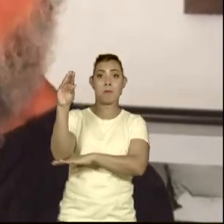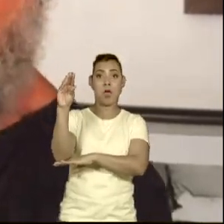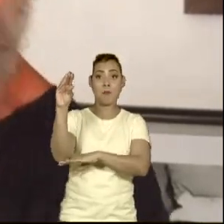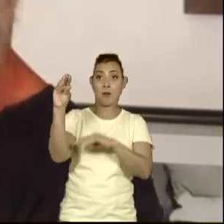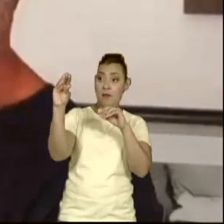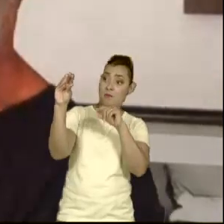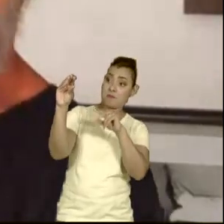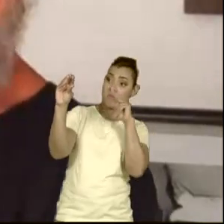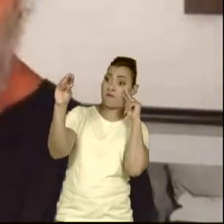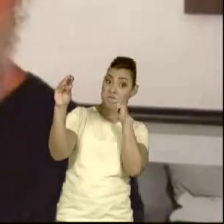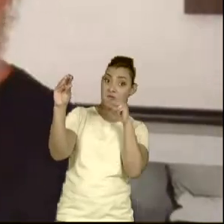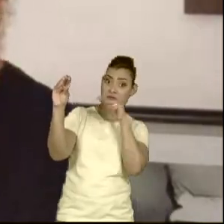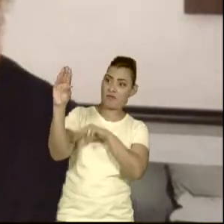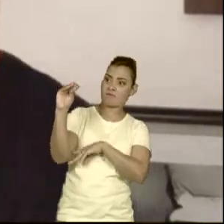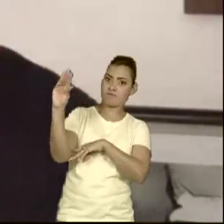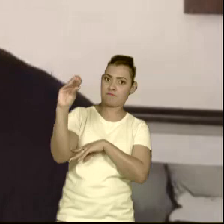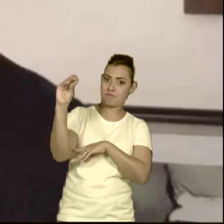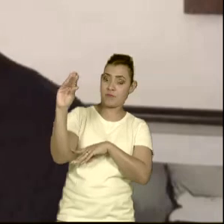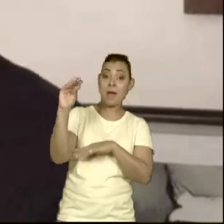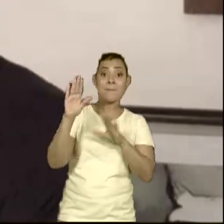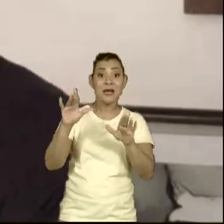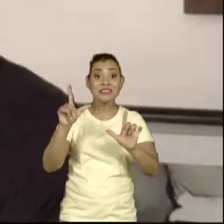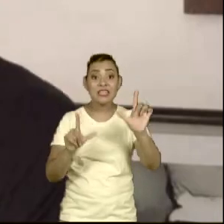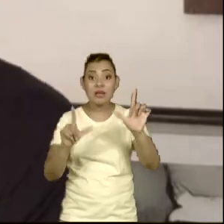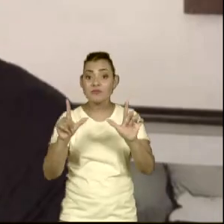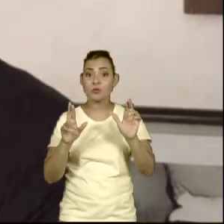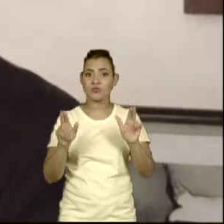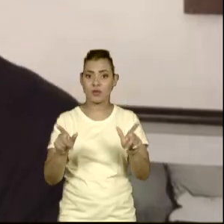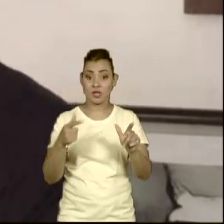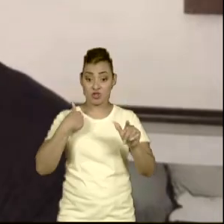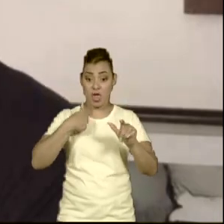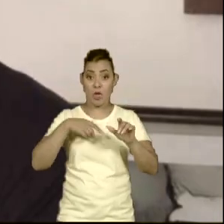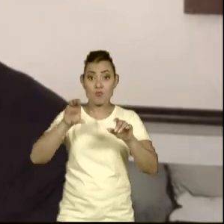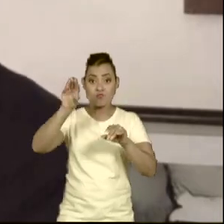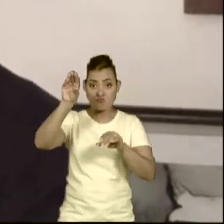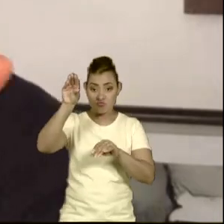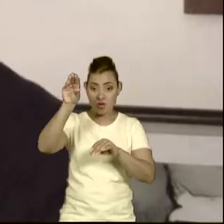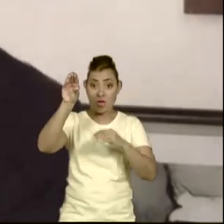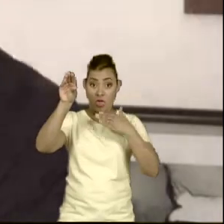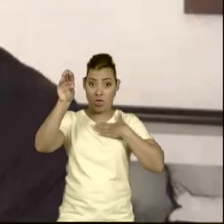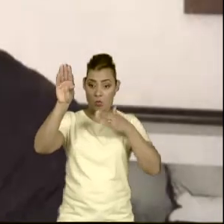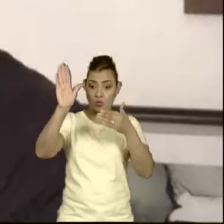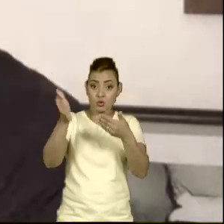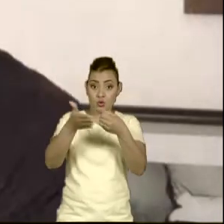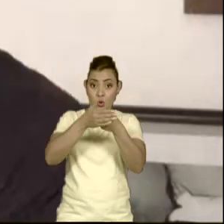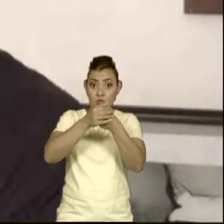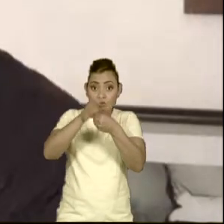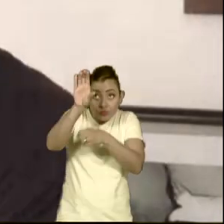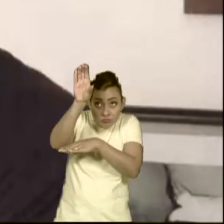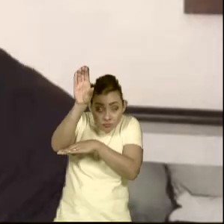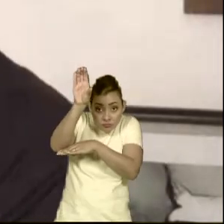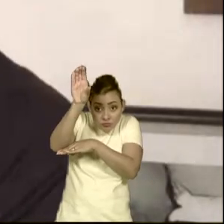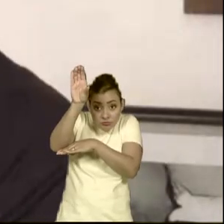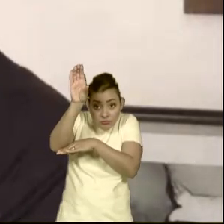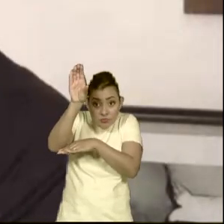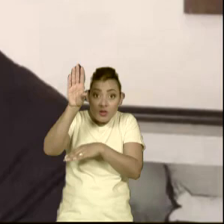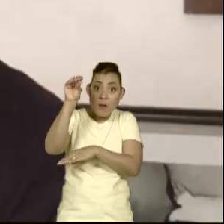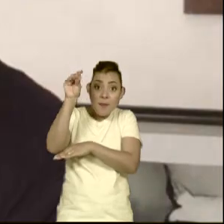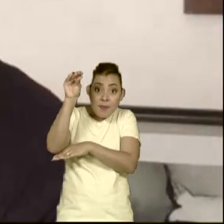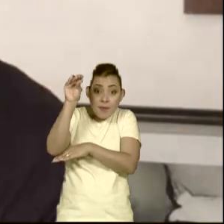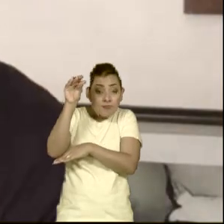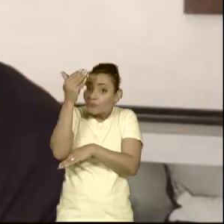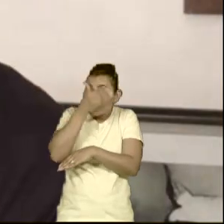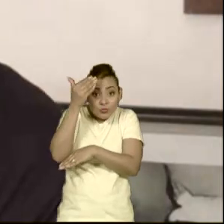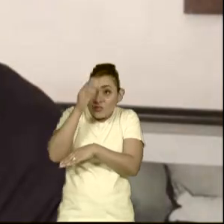está olhando para ele, tudo o que ele faz. Na TV, você está abaixo, a sua mão está acima, você já pega a sua mão está